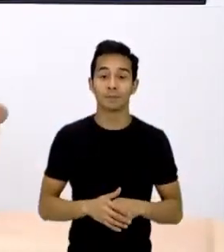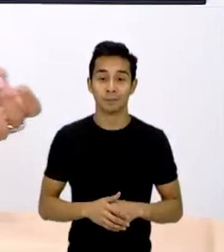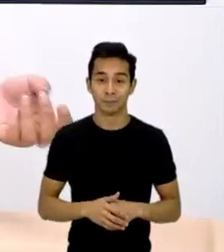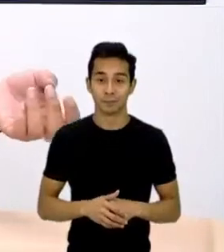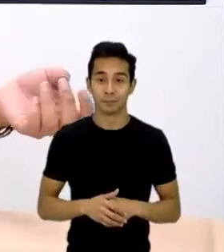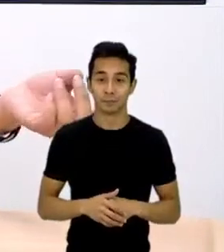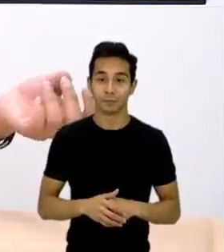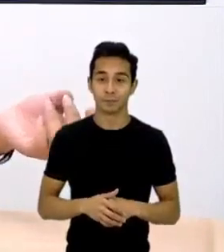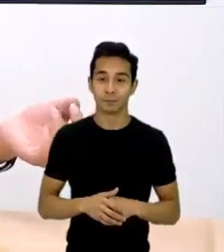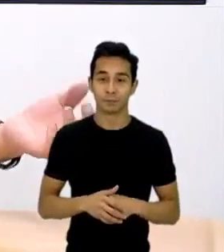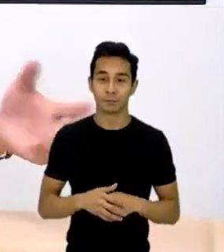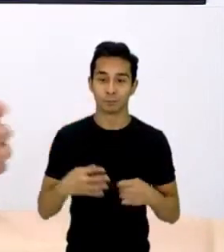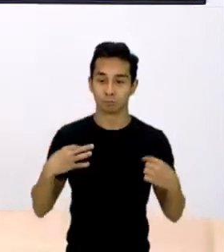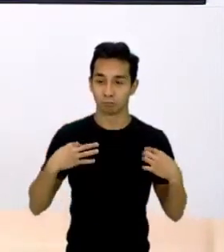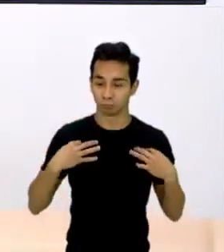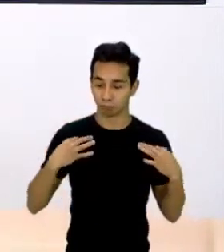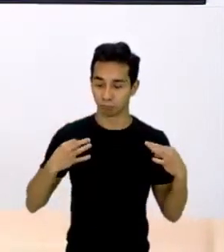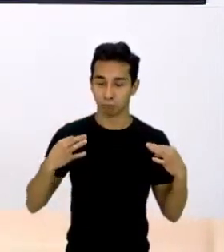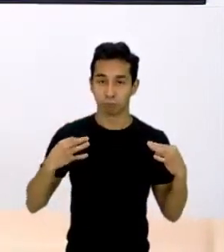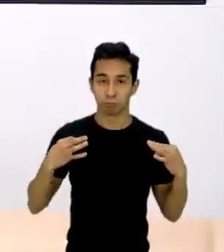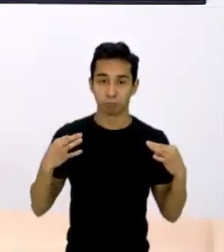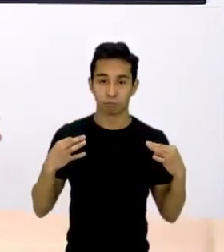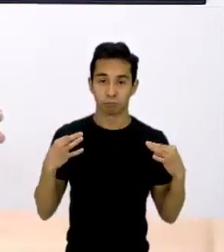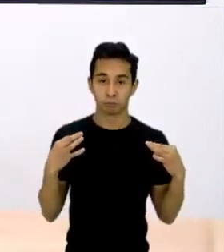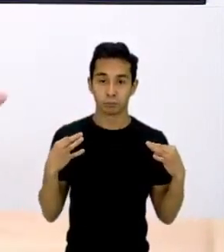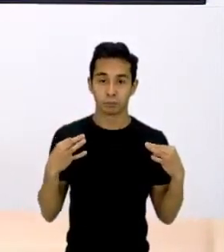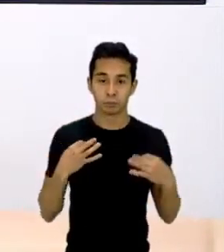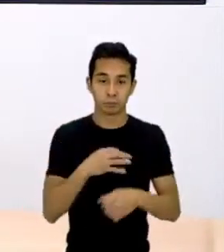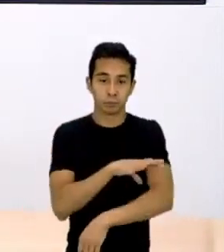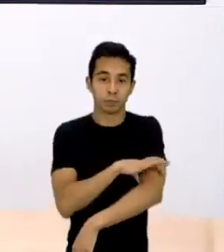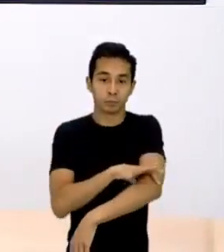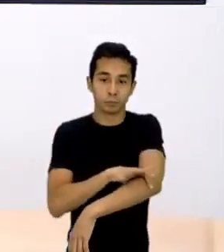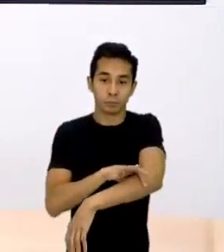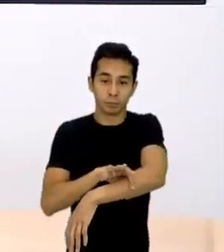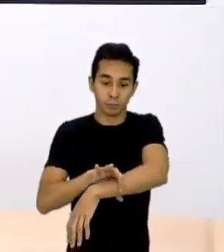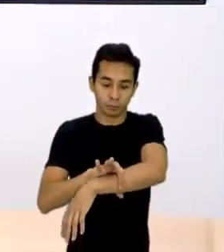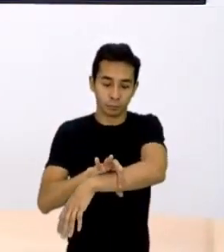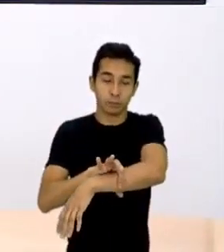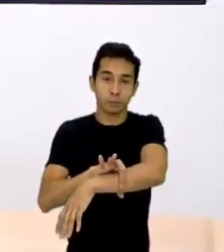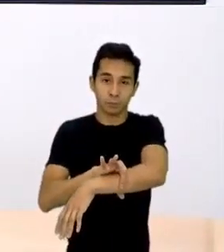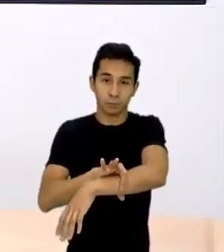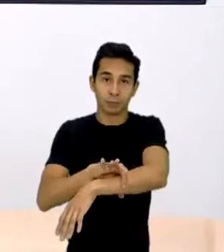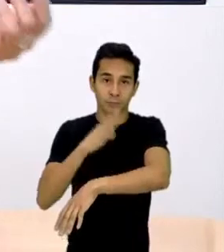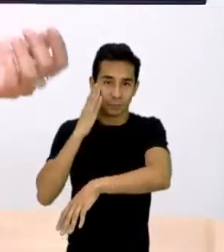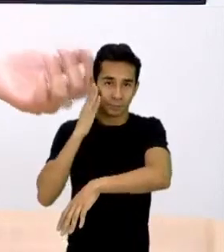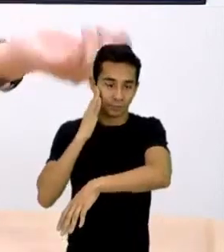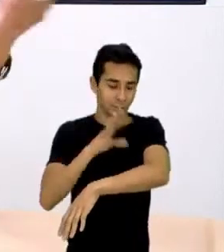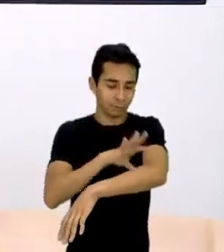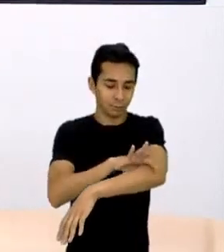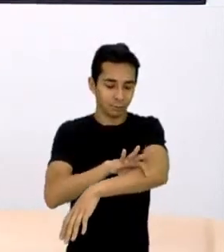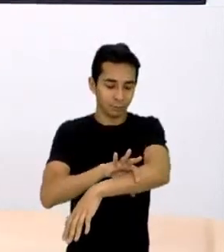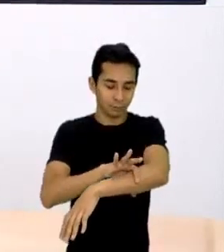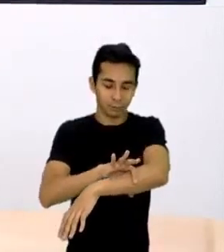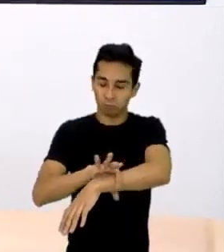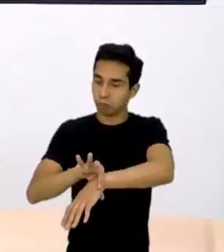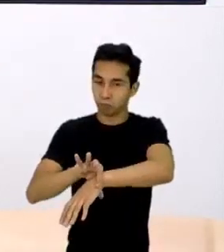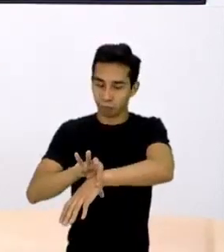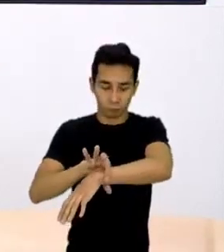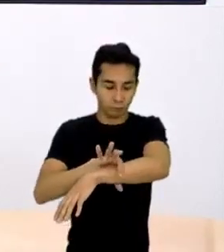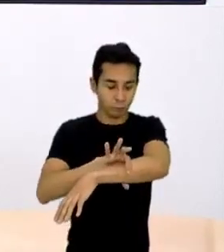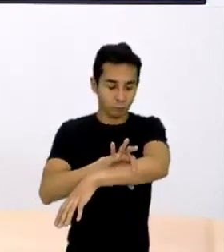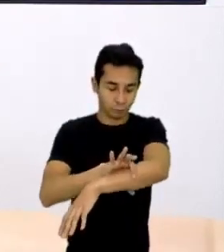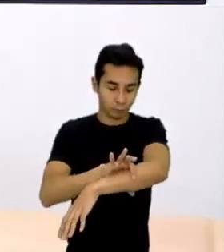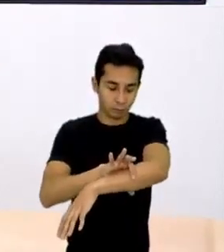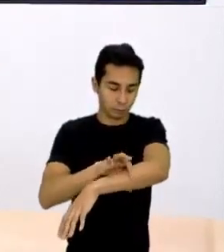uma camisa, né, de manga 3/4, aquelas mangas que vem até o antebraço, né? Meio